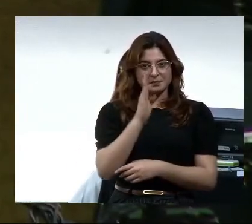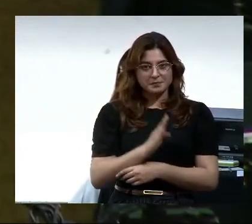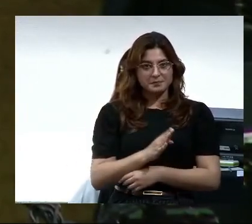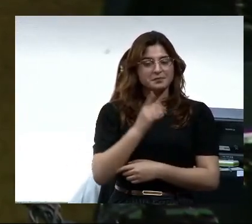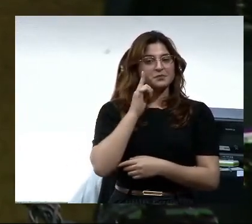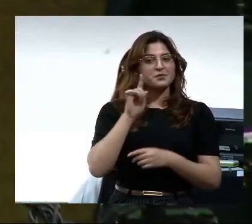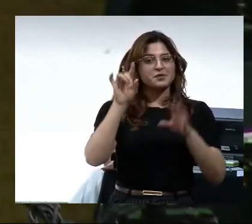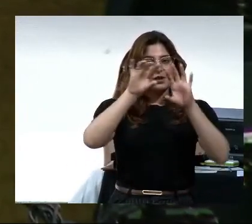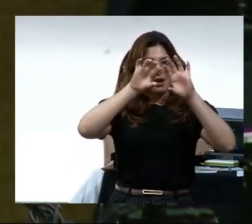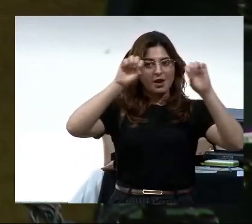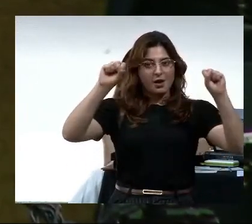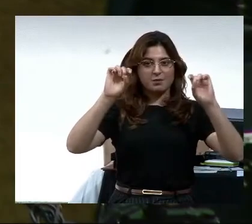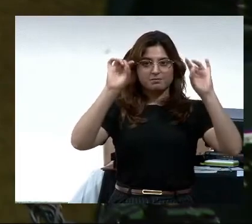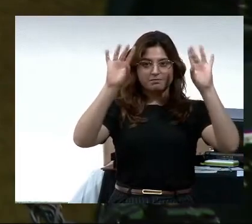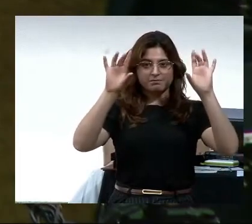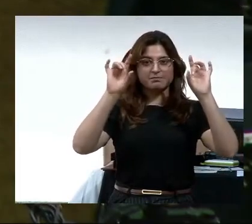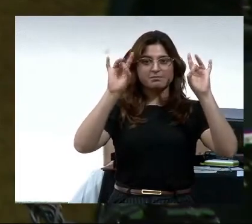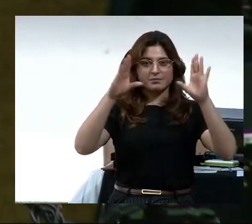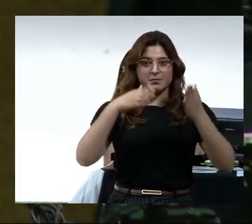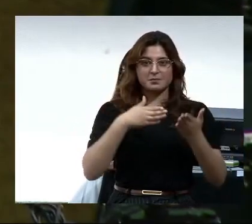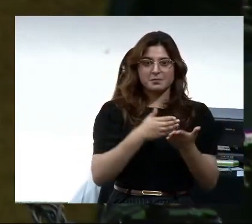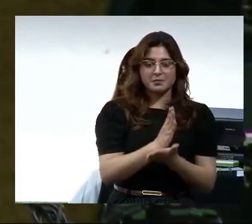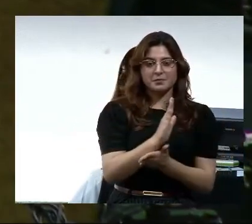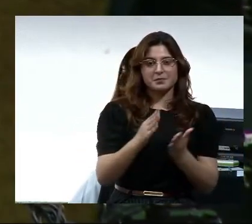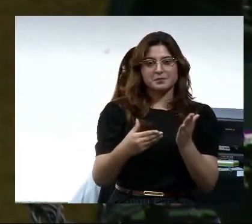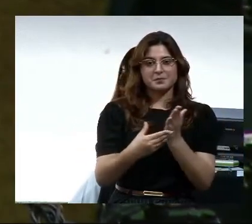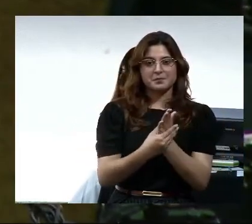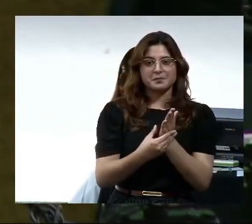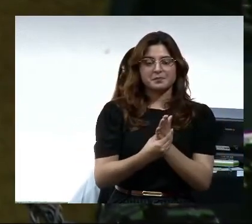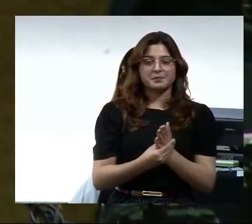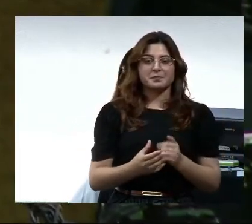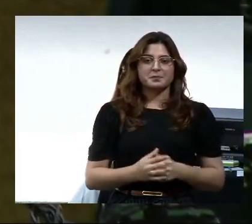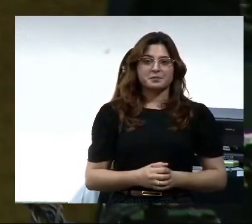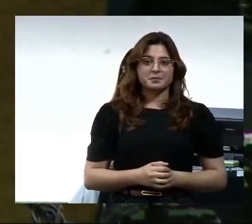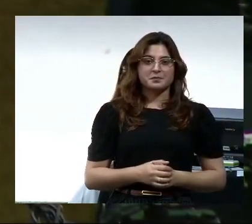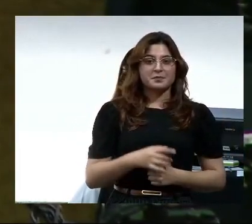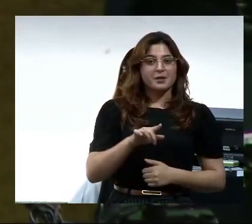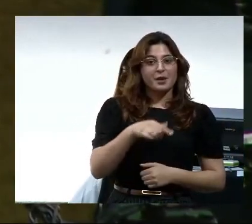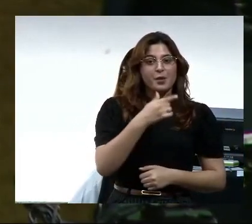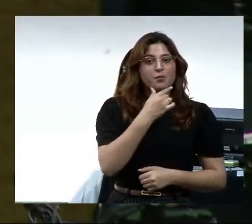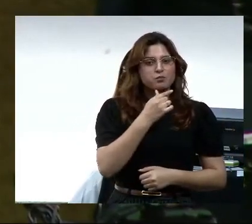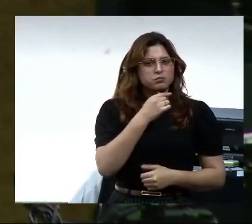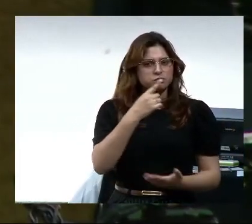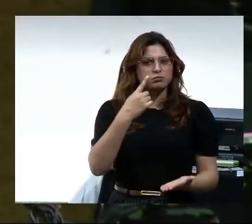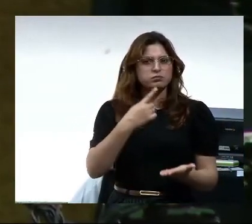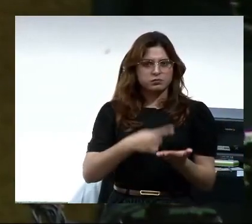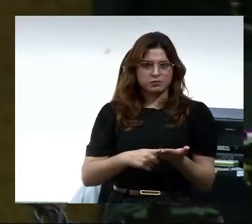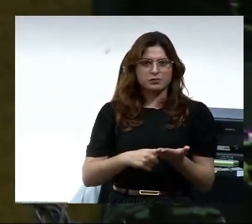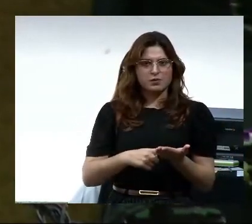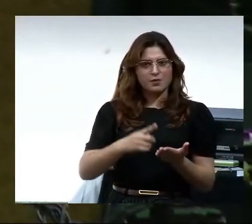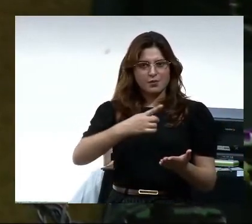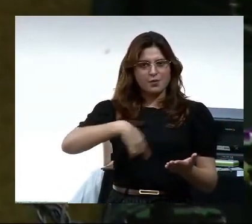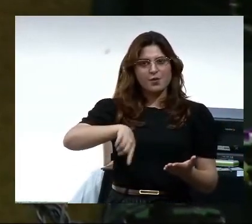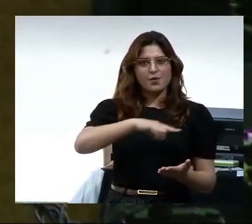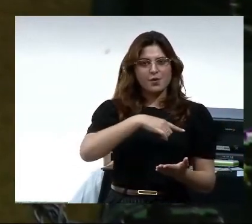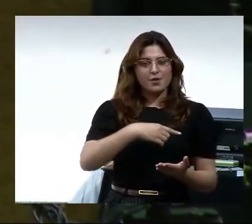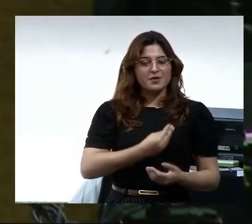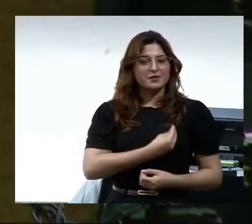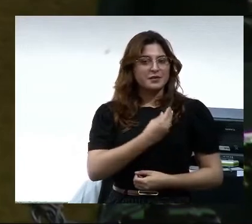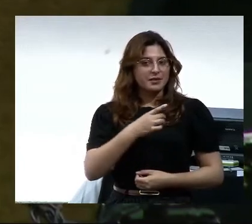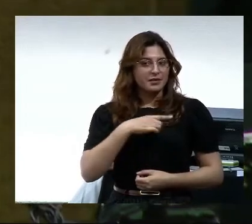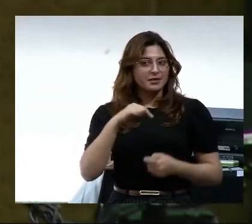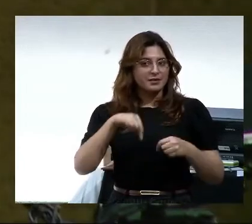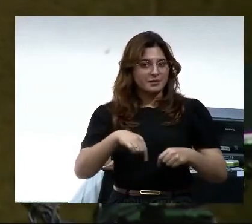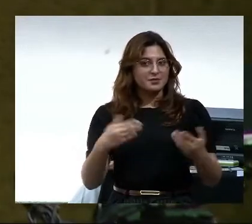Corte Especial apreciou aquele processo. E este homem de tão comprometido conosco está aqui nessa